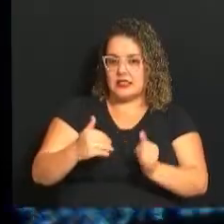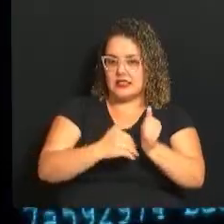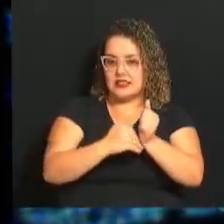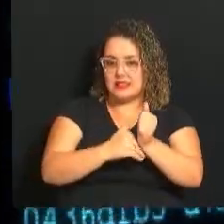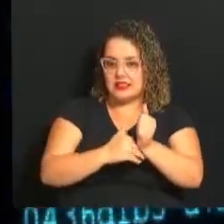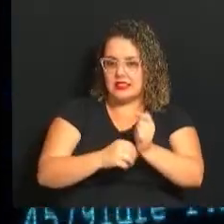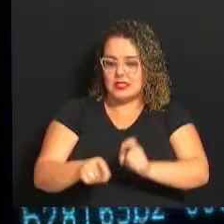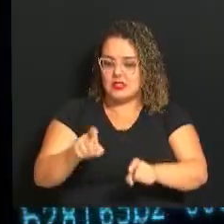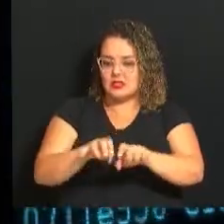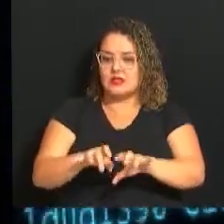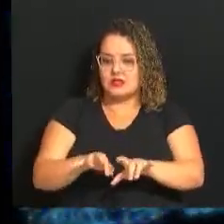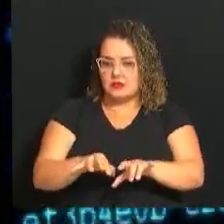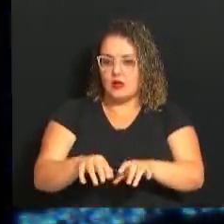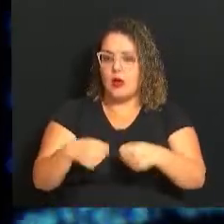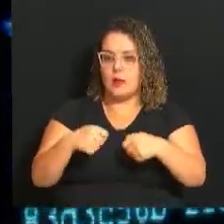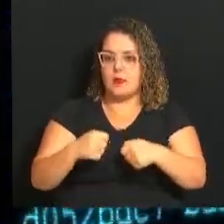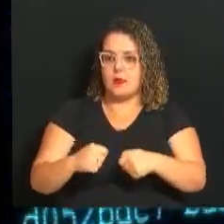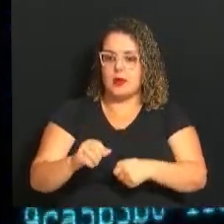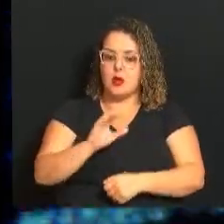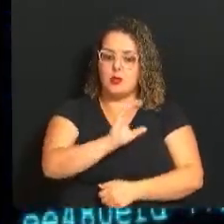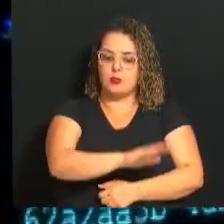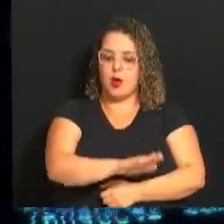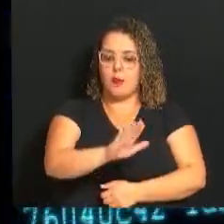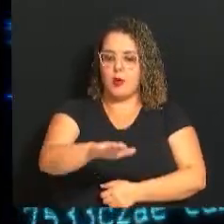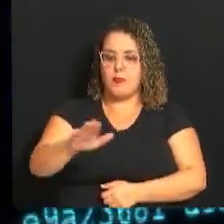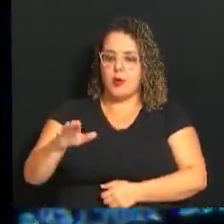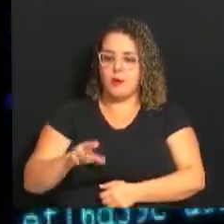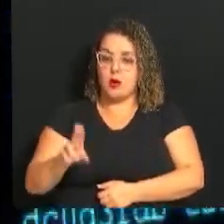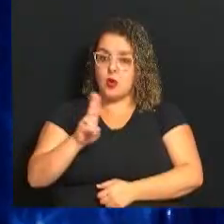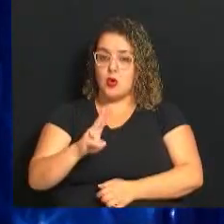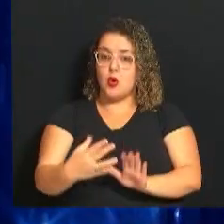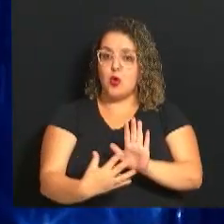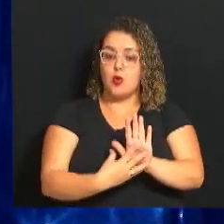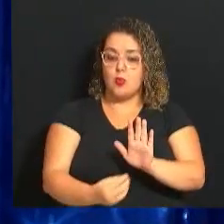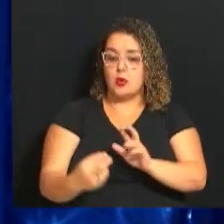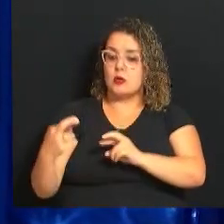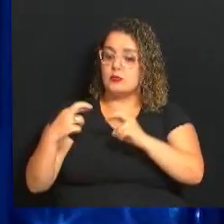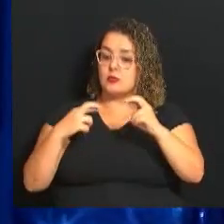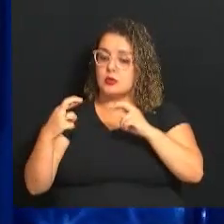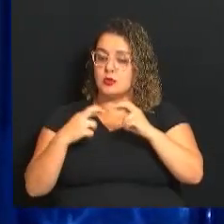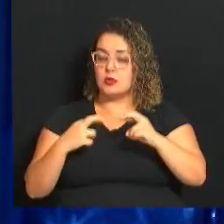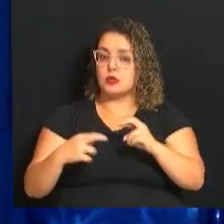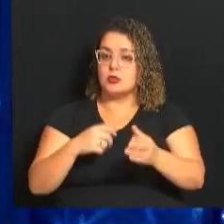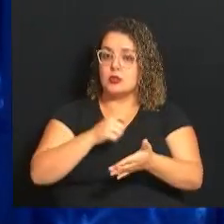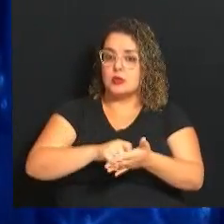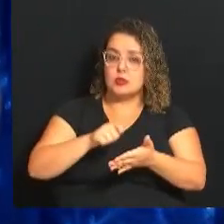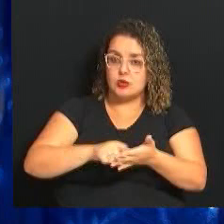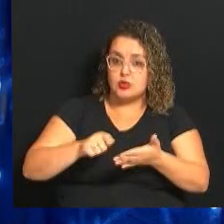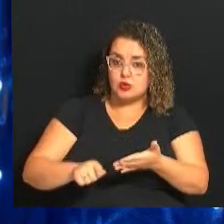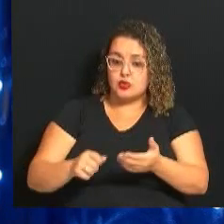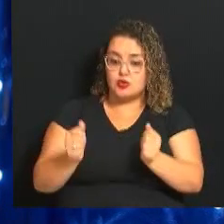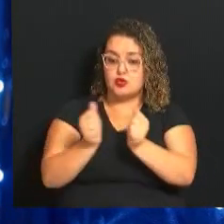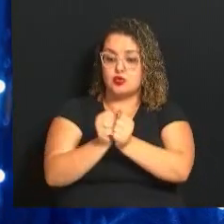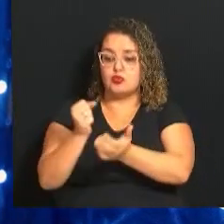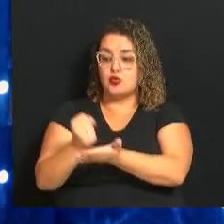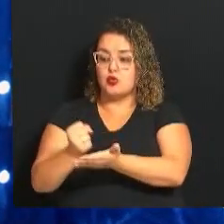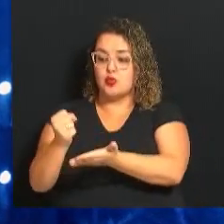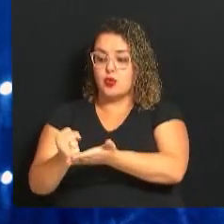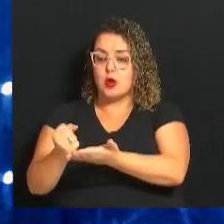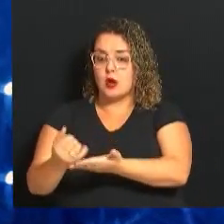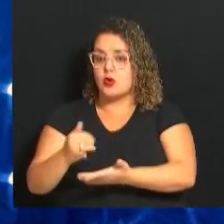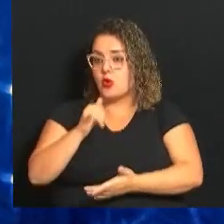privada e devem ser coletadas em provedor de aplicações que utilizem o modelo de verificação de auditoria pública